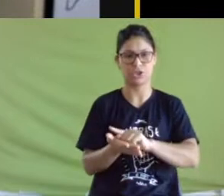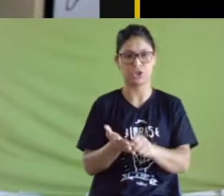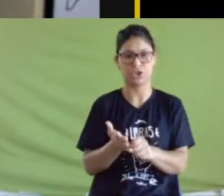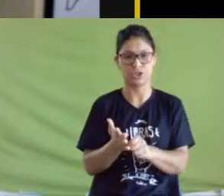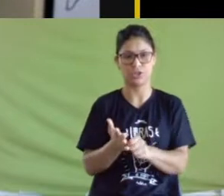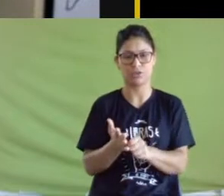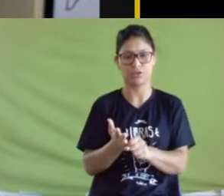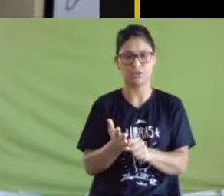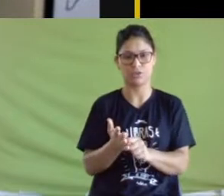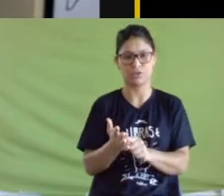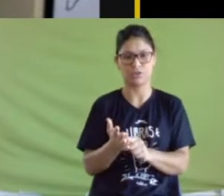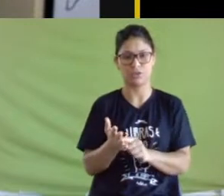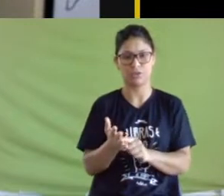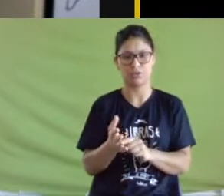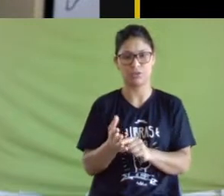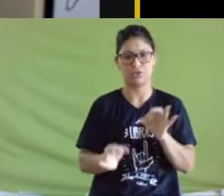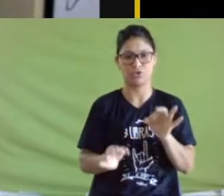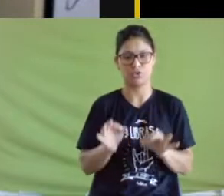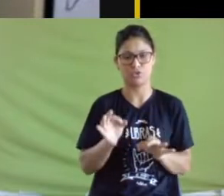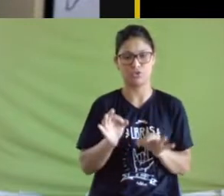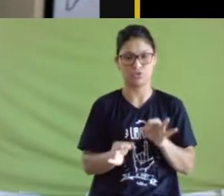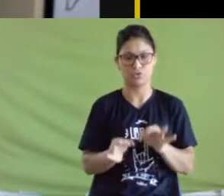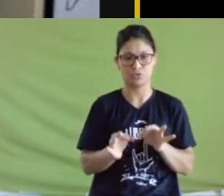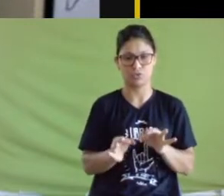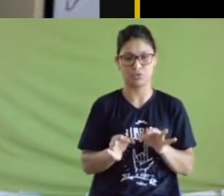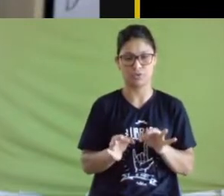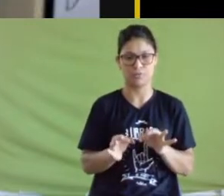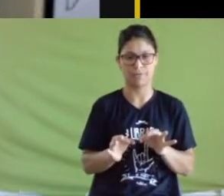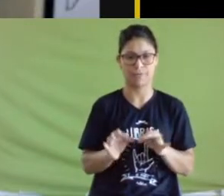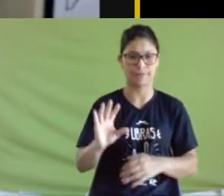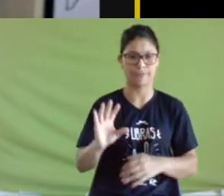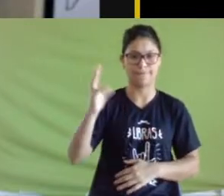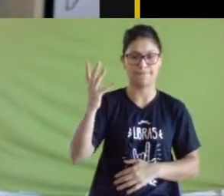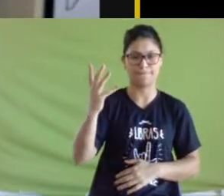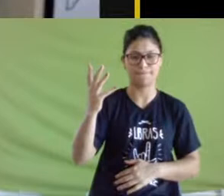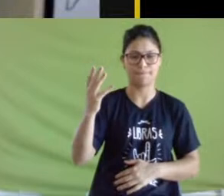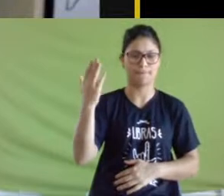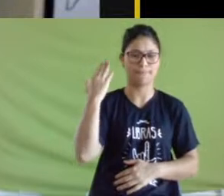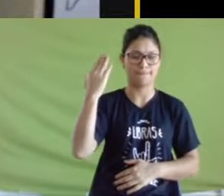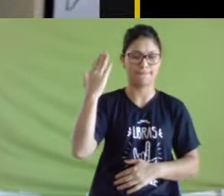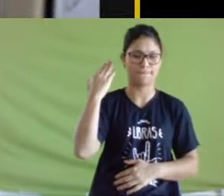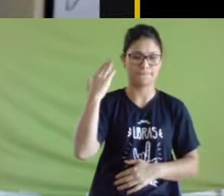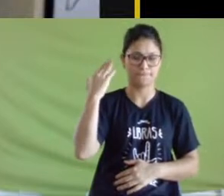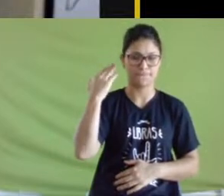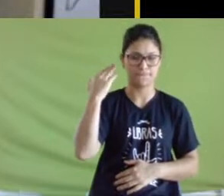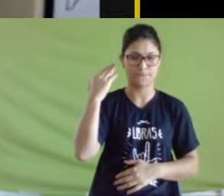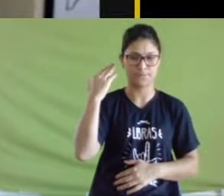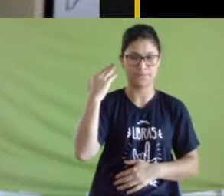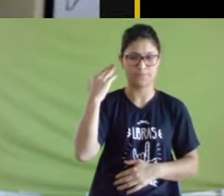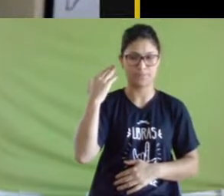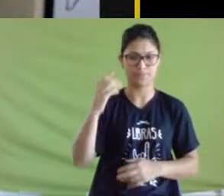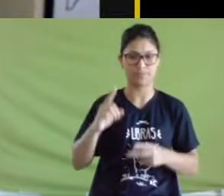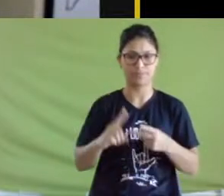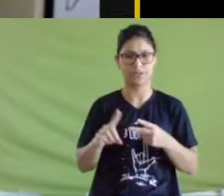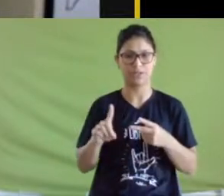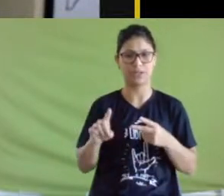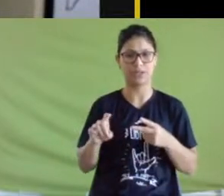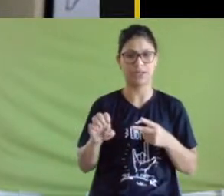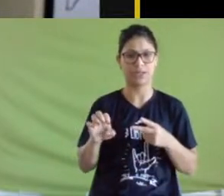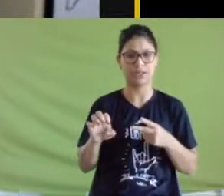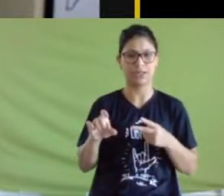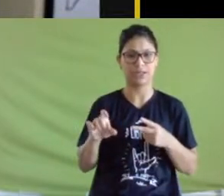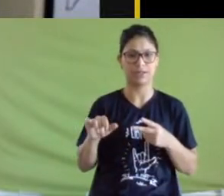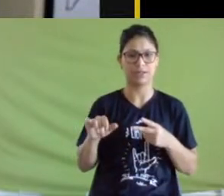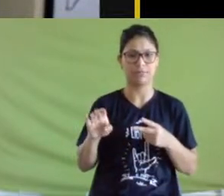o judicial, que se ocupa de ações geralmente passadas, o deliberativo, que se ocupa de